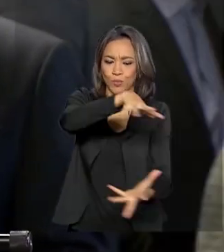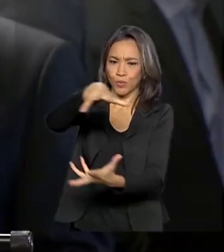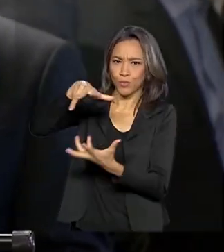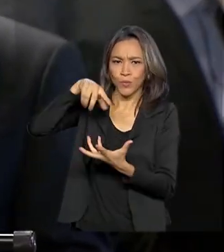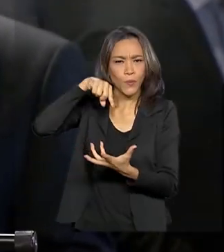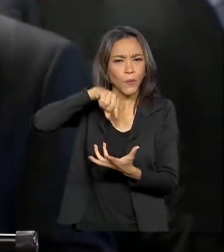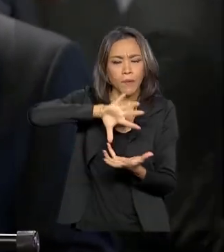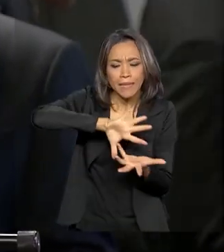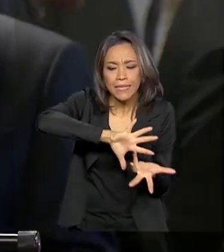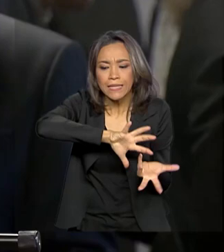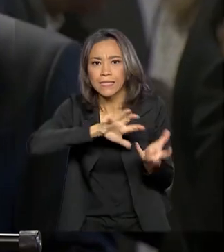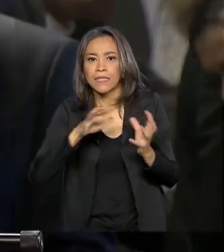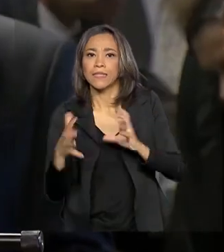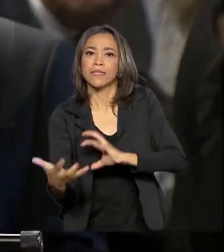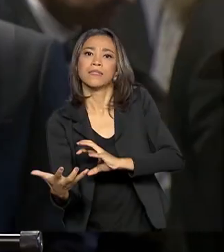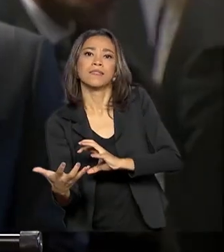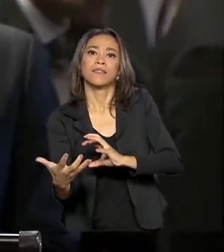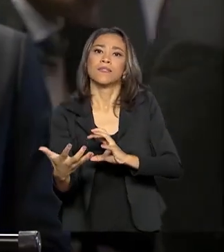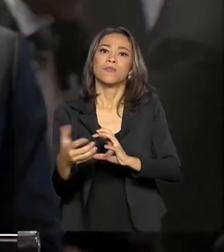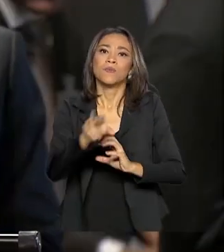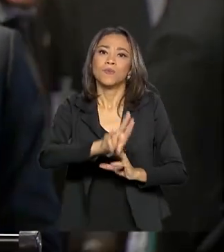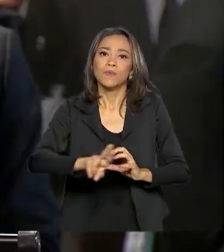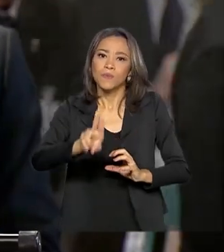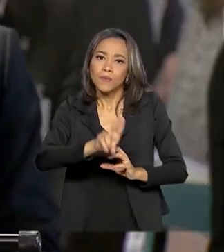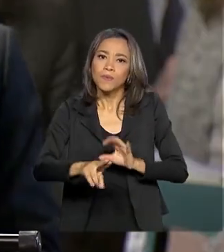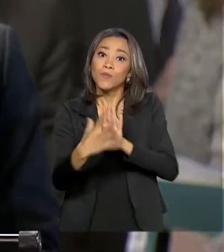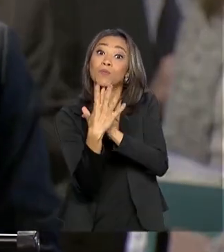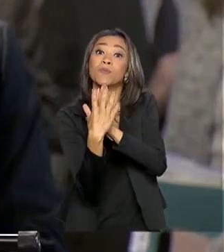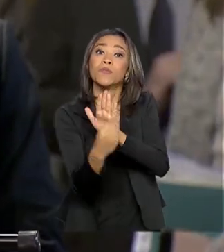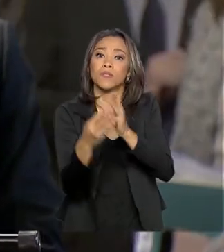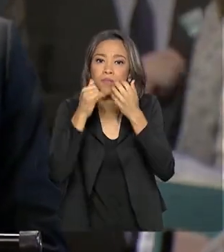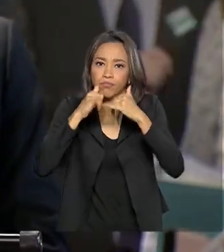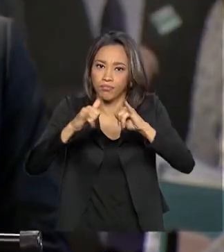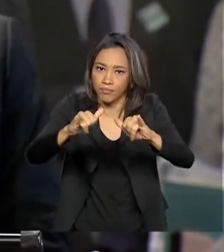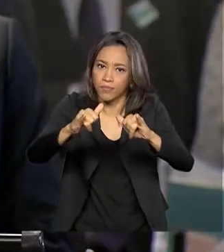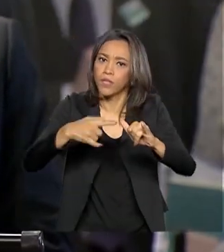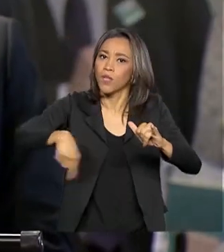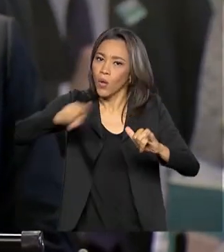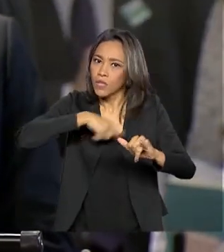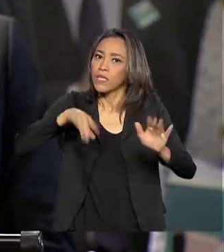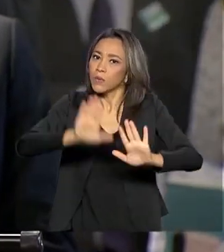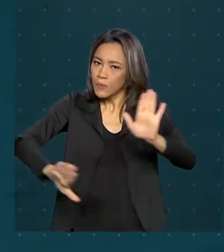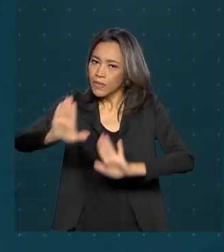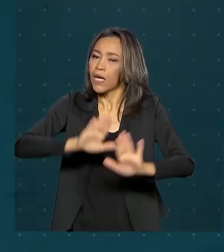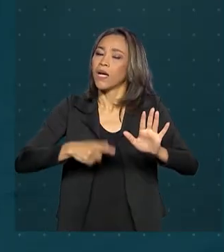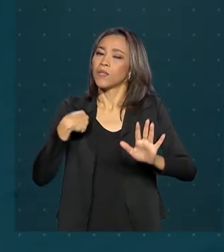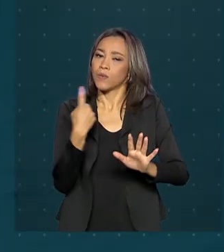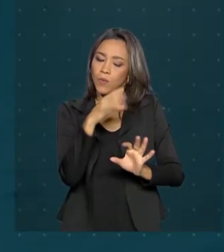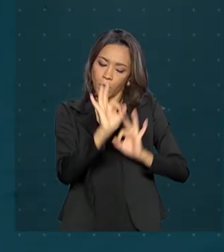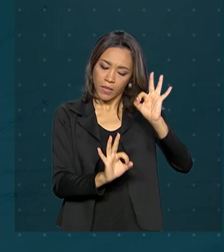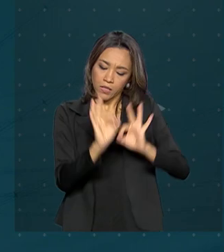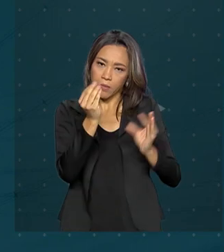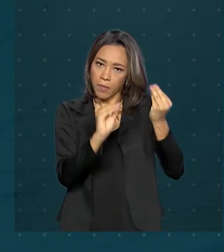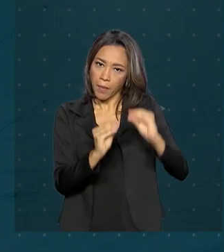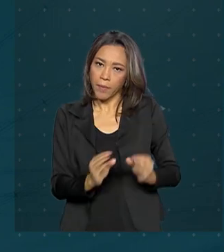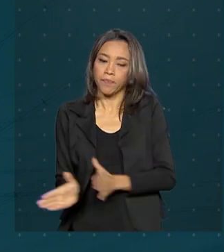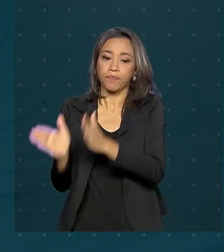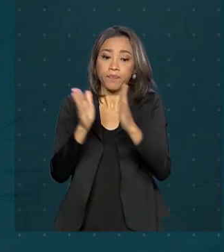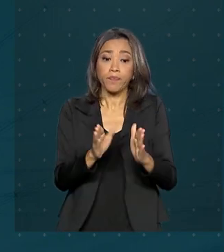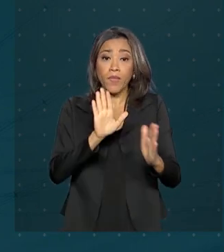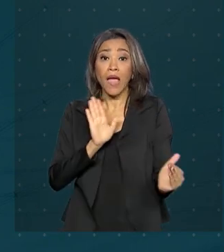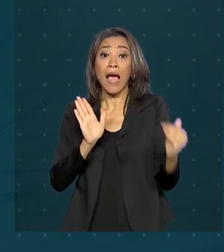transição energética, nós temos que ter muito cuidado com o nosso planejamento. Serão investidos até